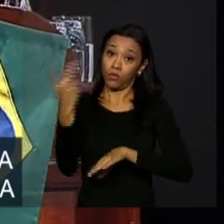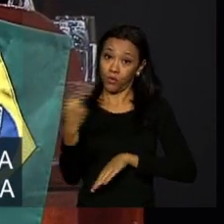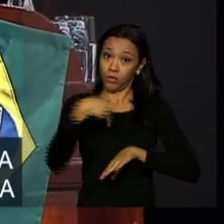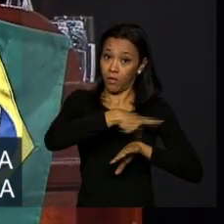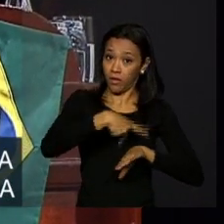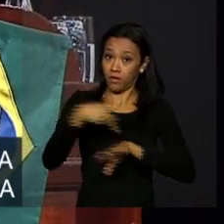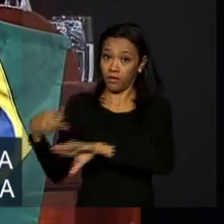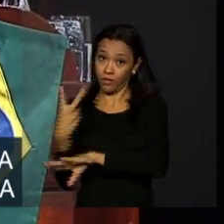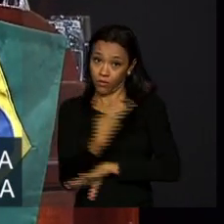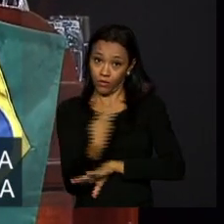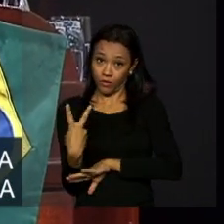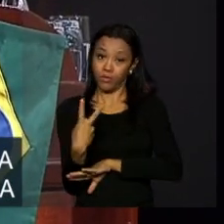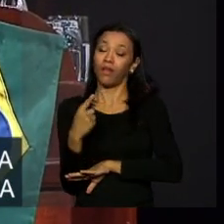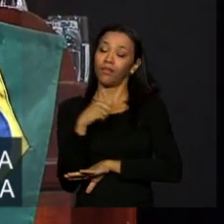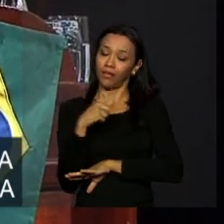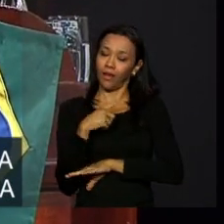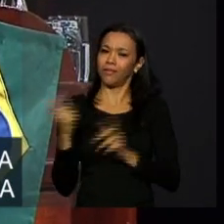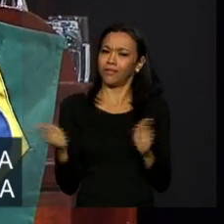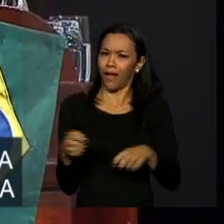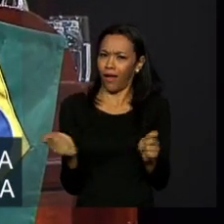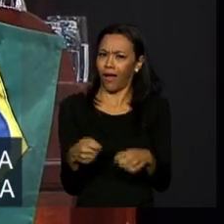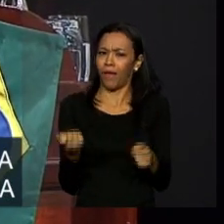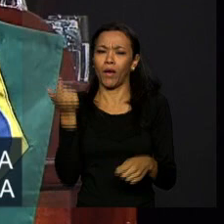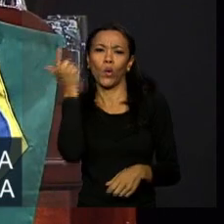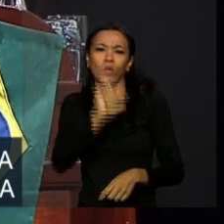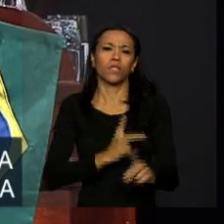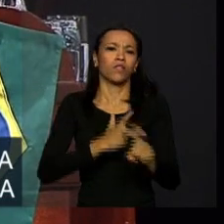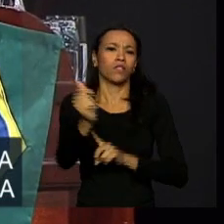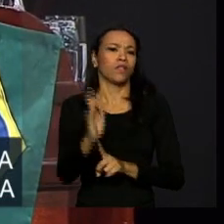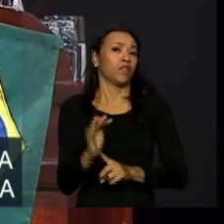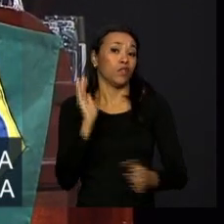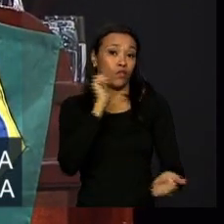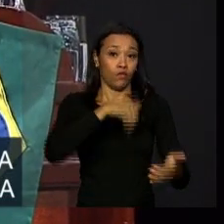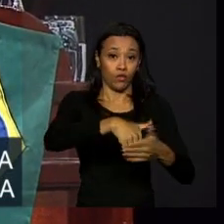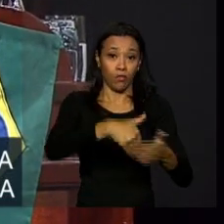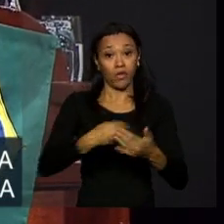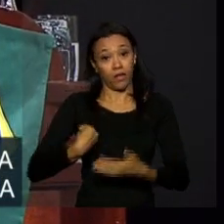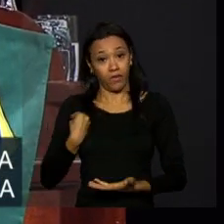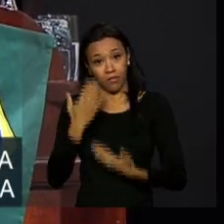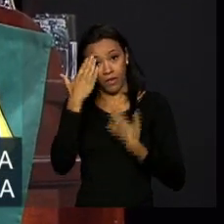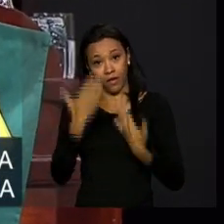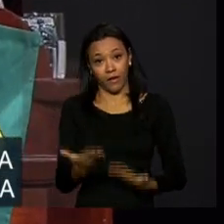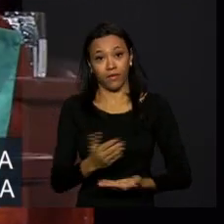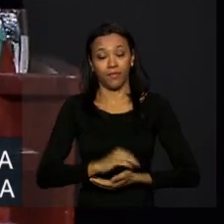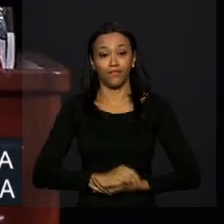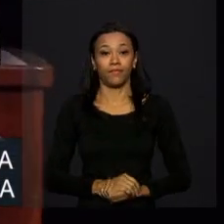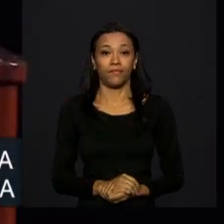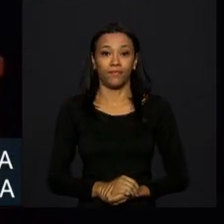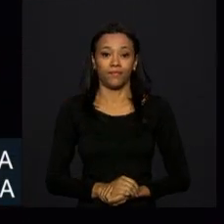quanto o Brasil tem todas as condições de Vencer no futebol e na vida muito